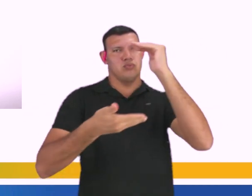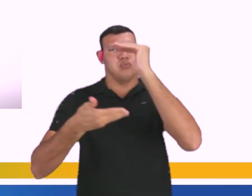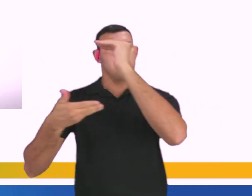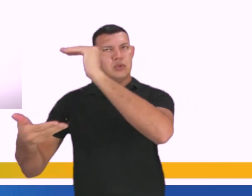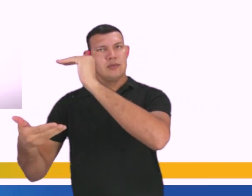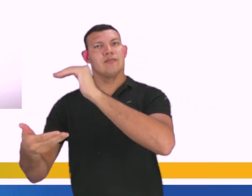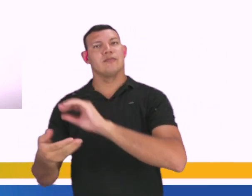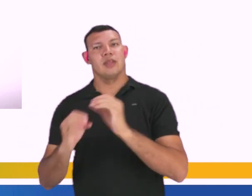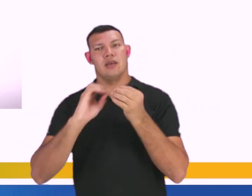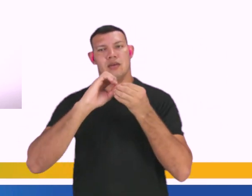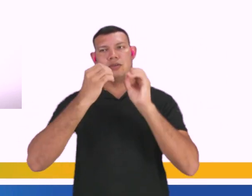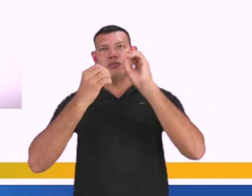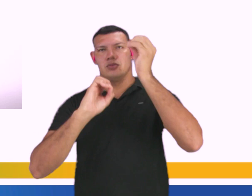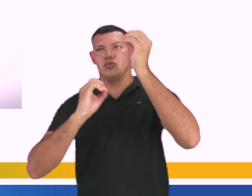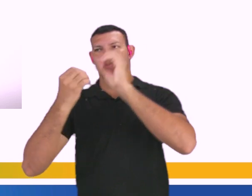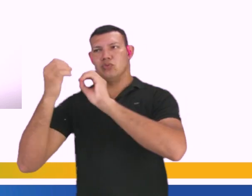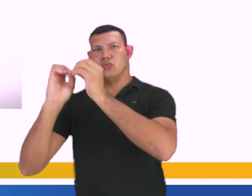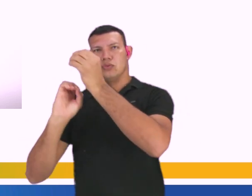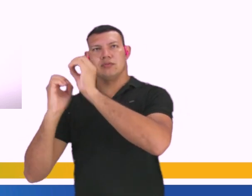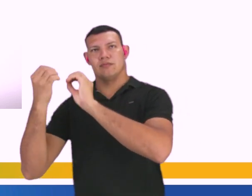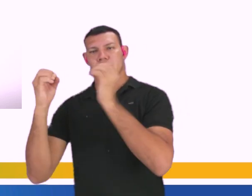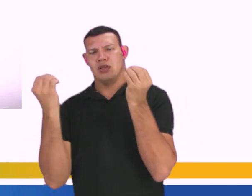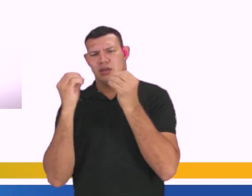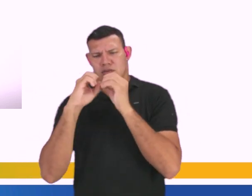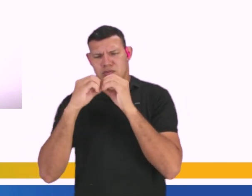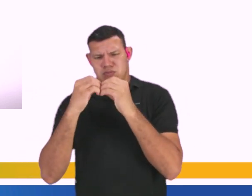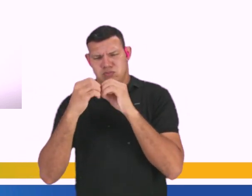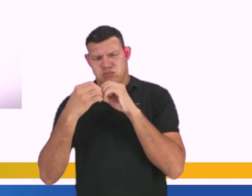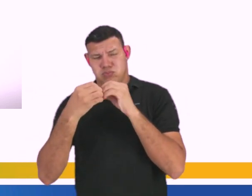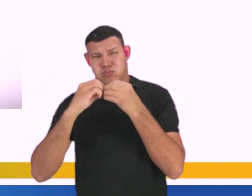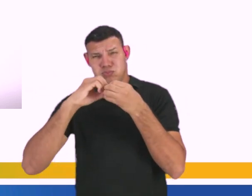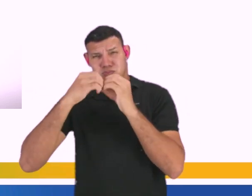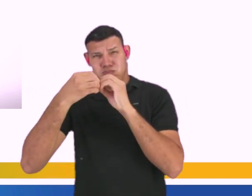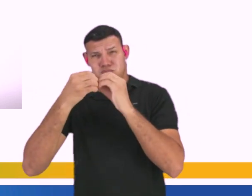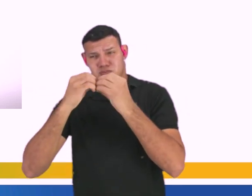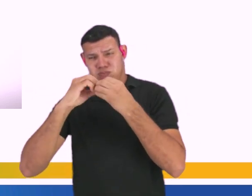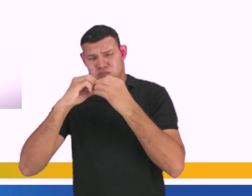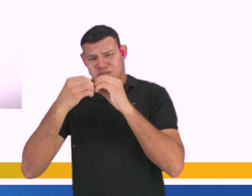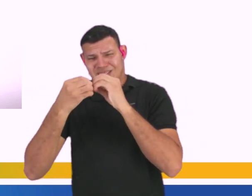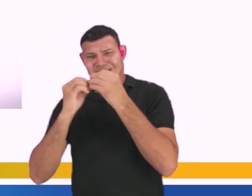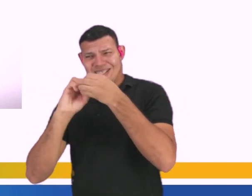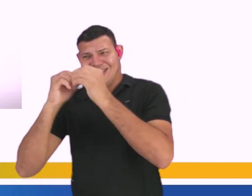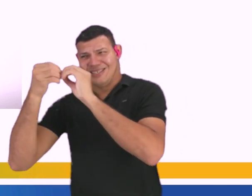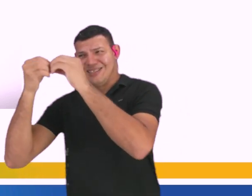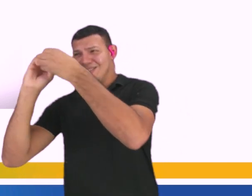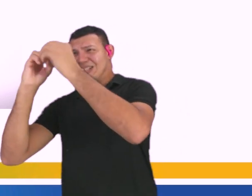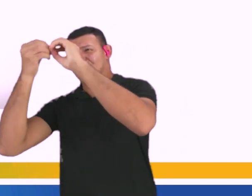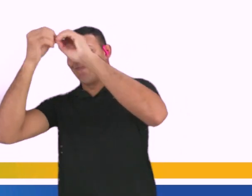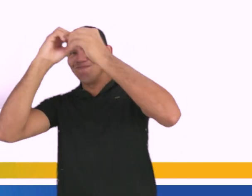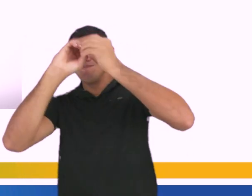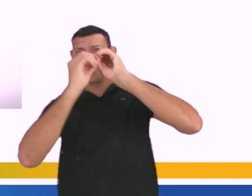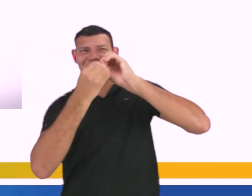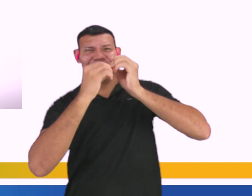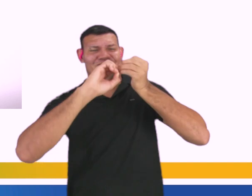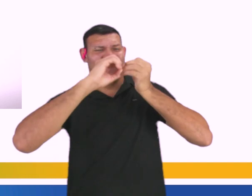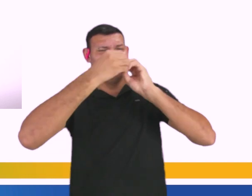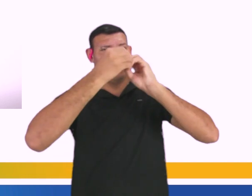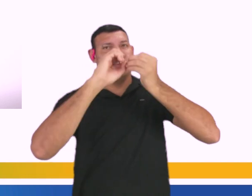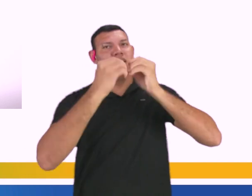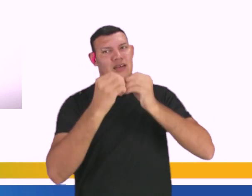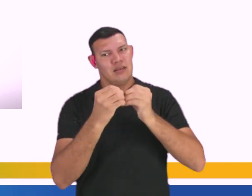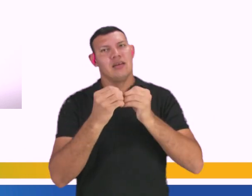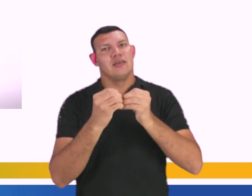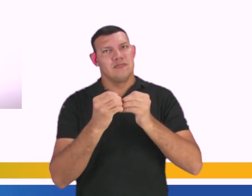aquelas partículas estão muito mais imprensadas, digamos assim, estão muito mais comprimidas e tem uma quantidade de massa muito